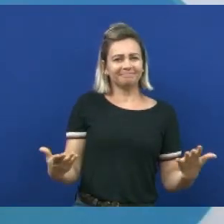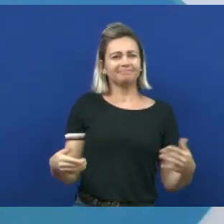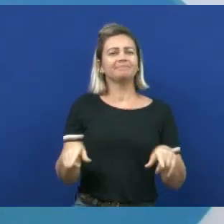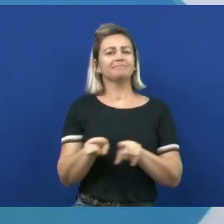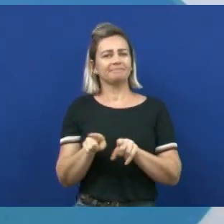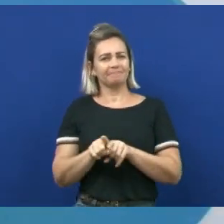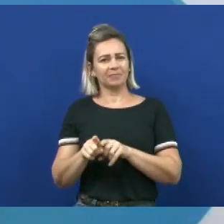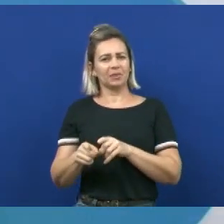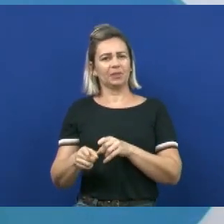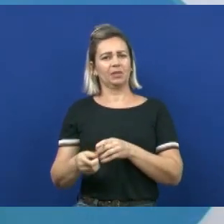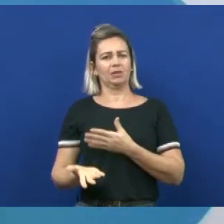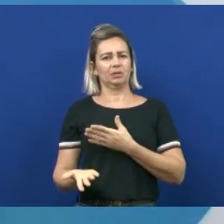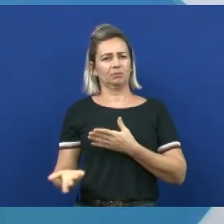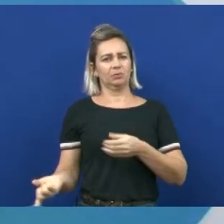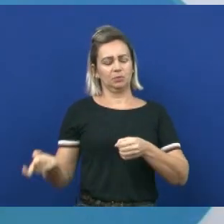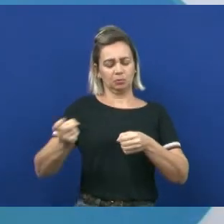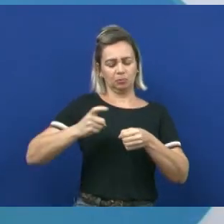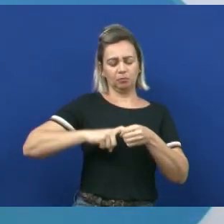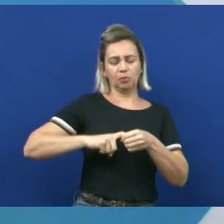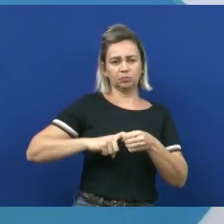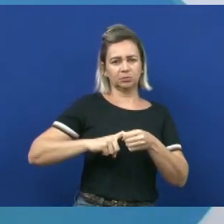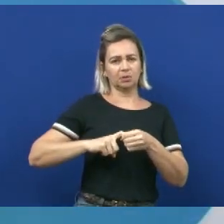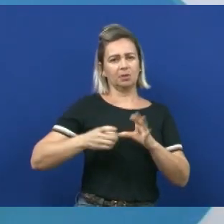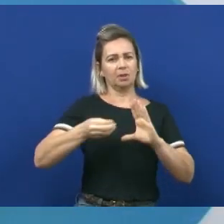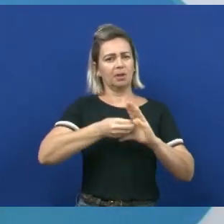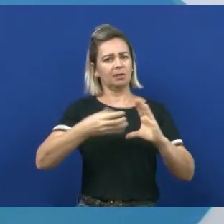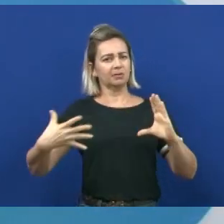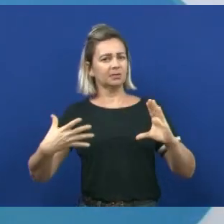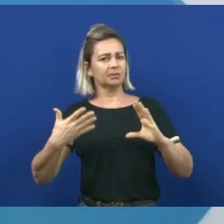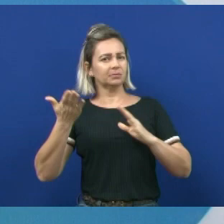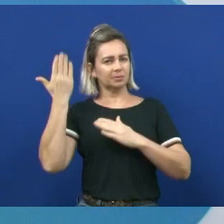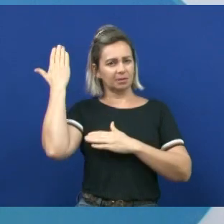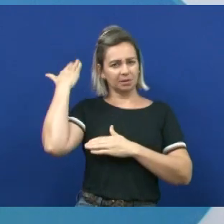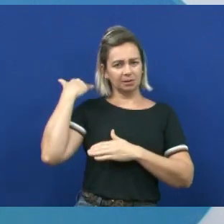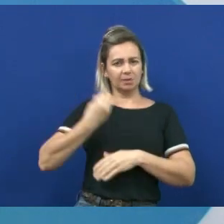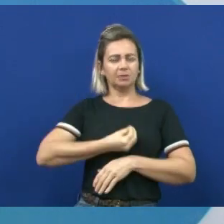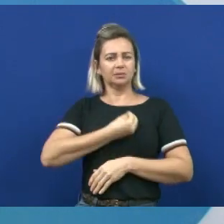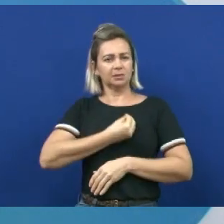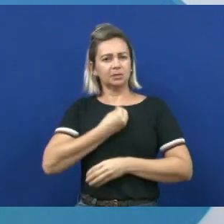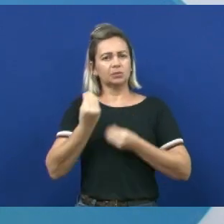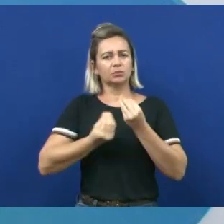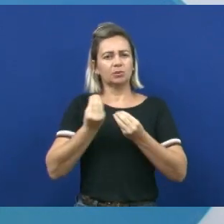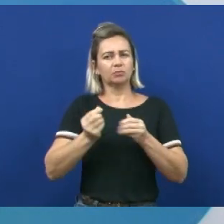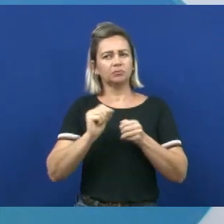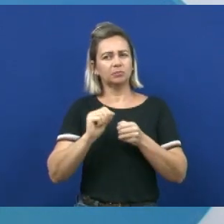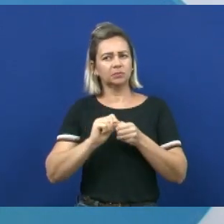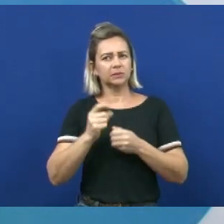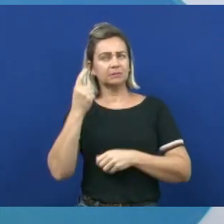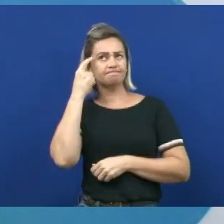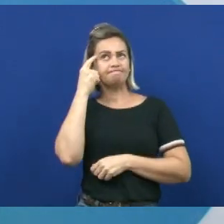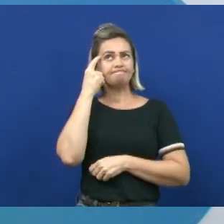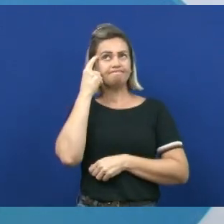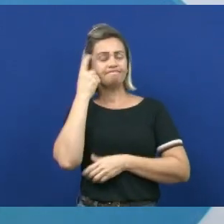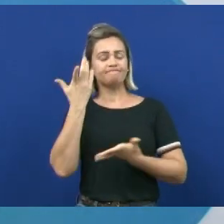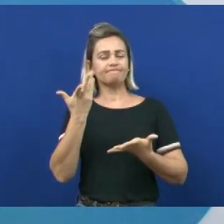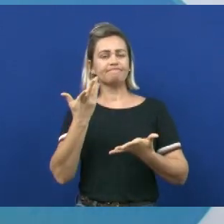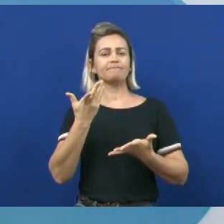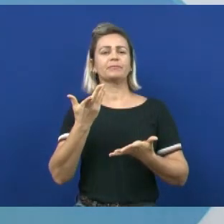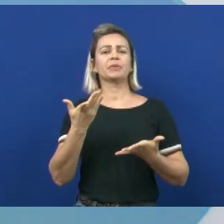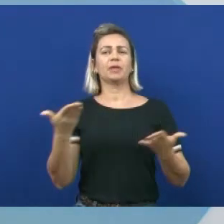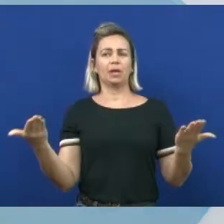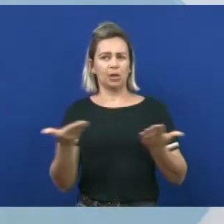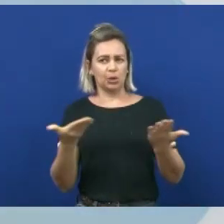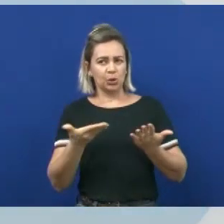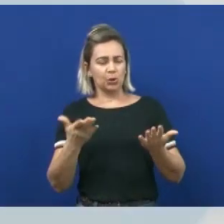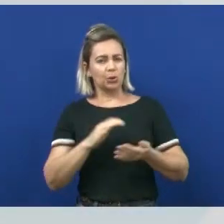nas características de um ser vivo, que nesse caso aqui a gente tem uma característica